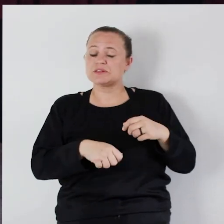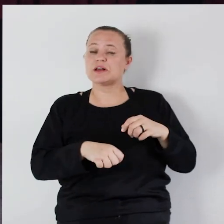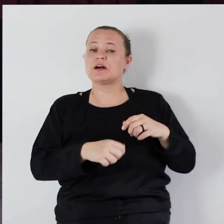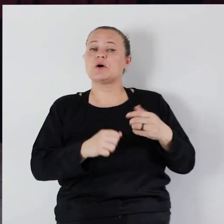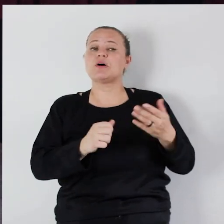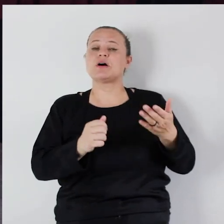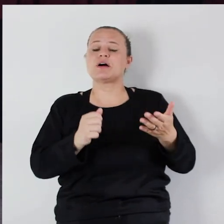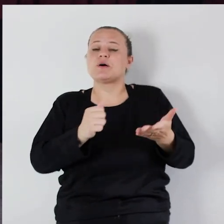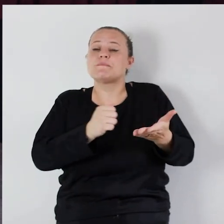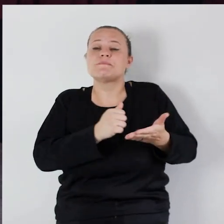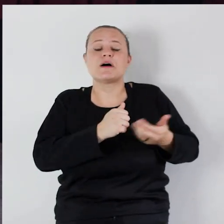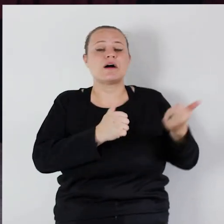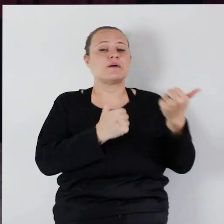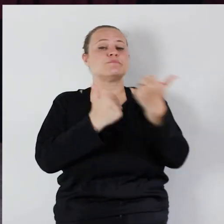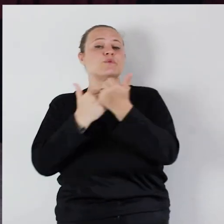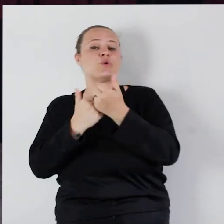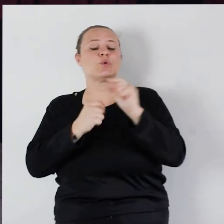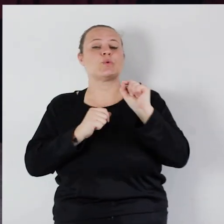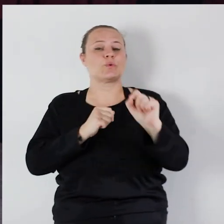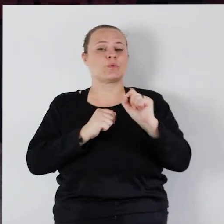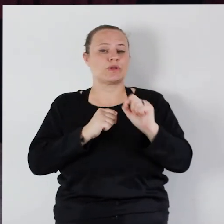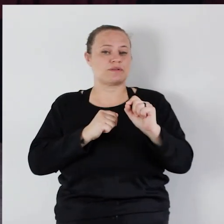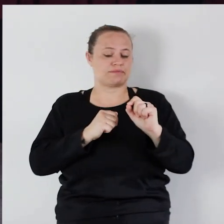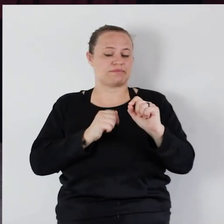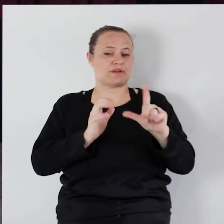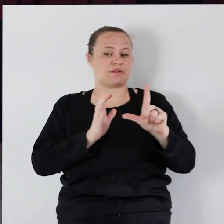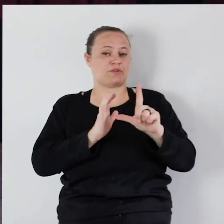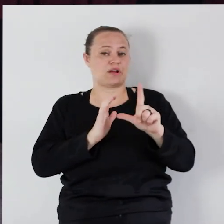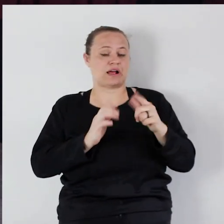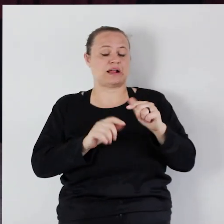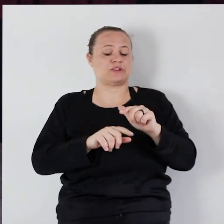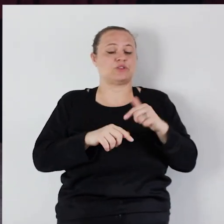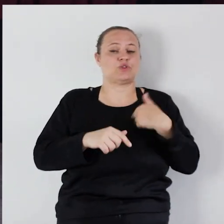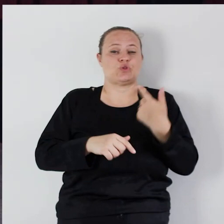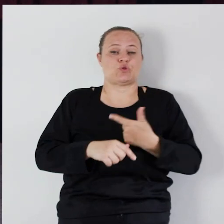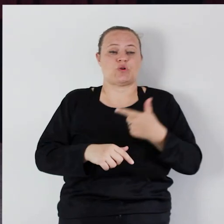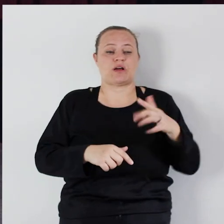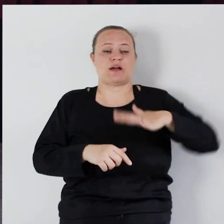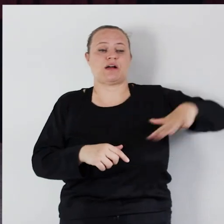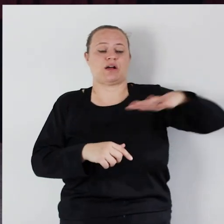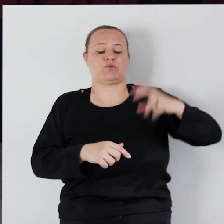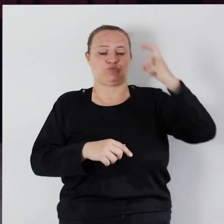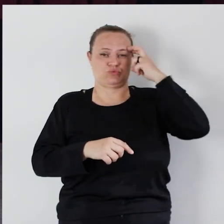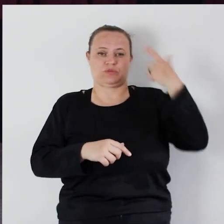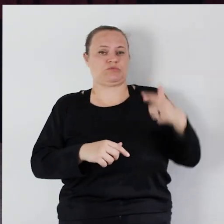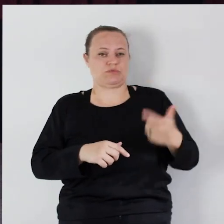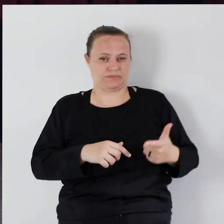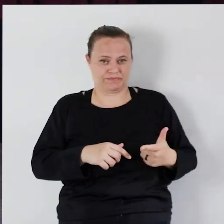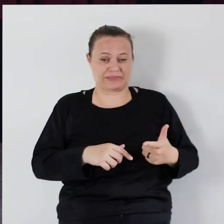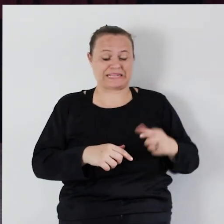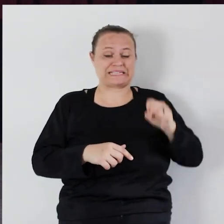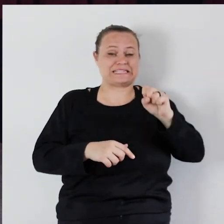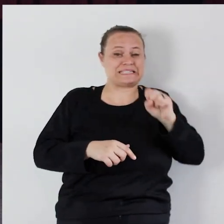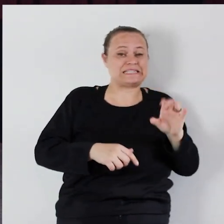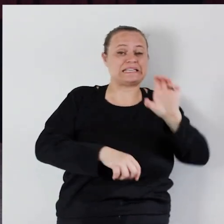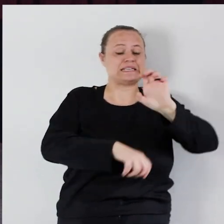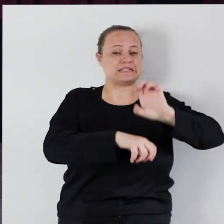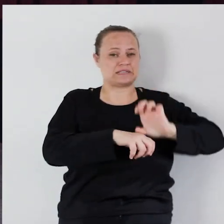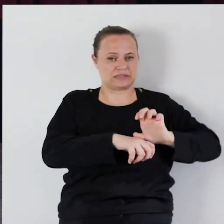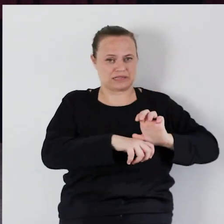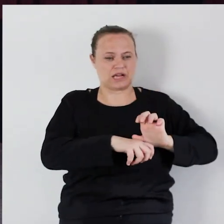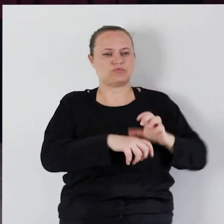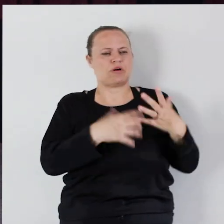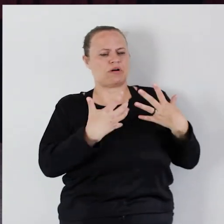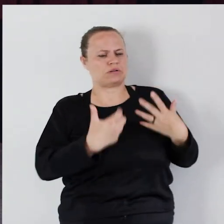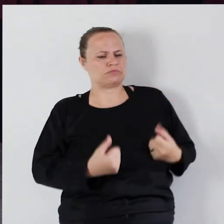isso, a gente começa a discutir o papel do Estado, certo? O Estado é fundamental para garantir as atividades que o mercado